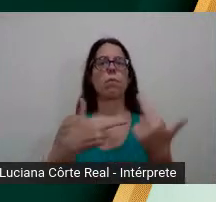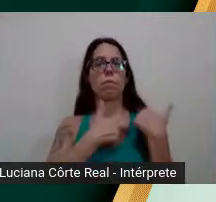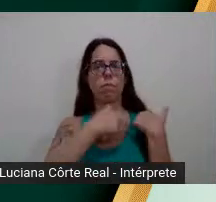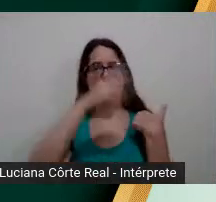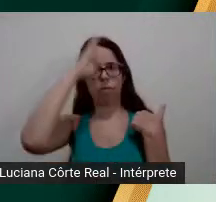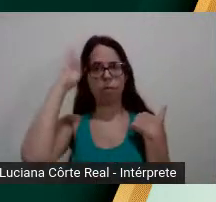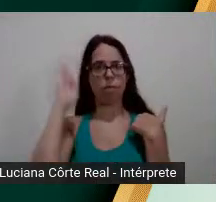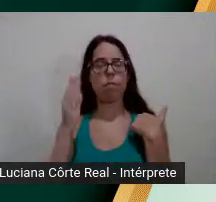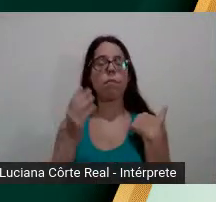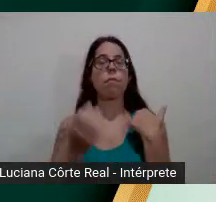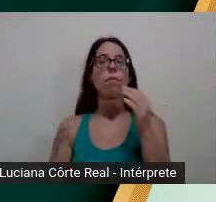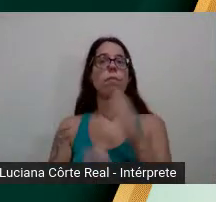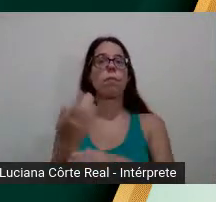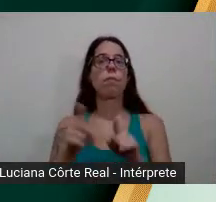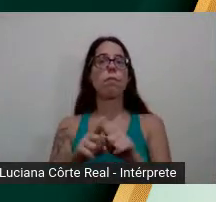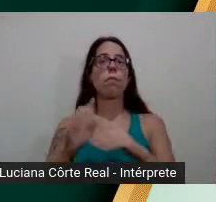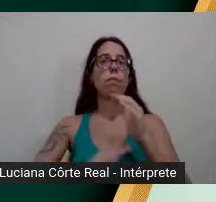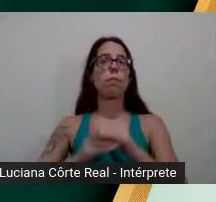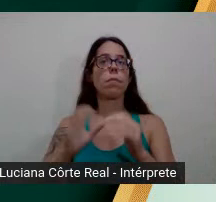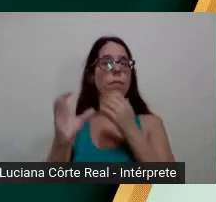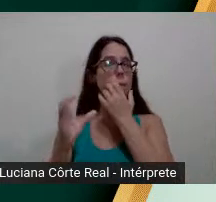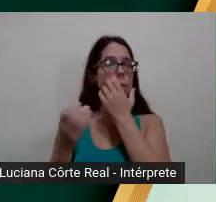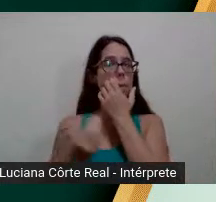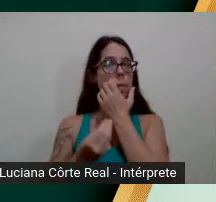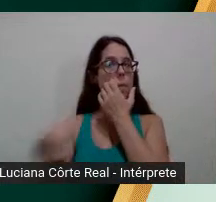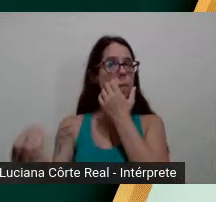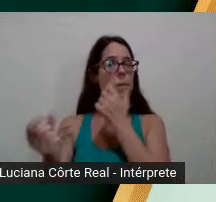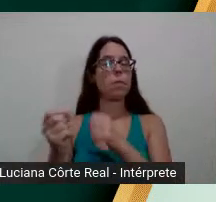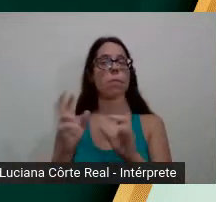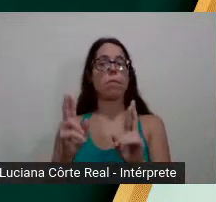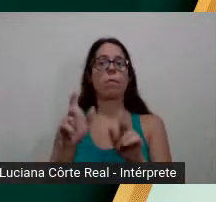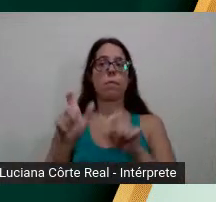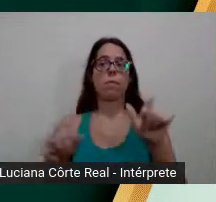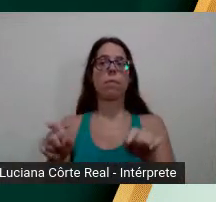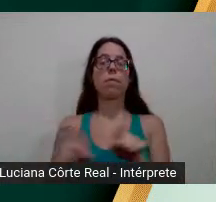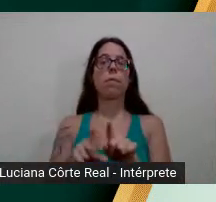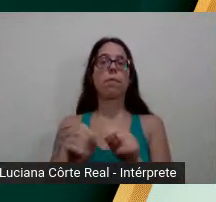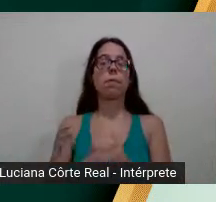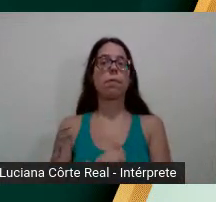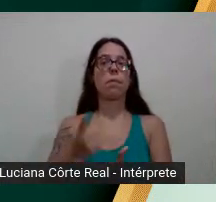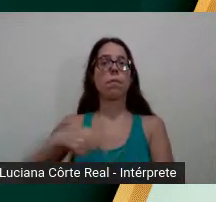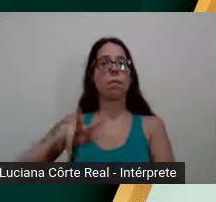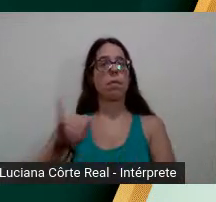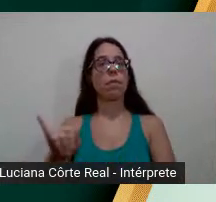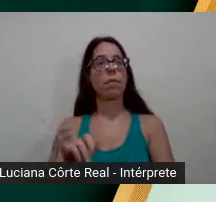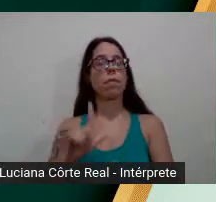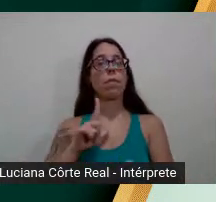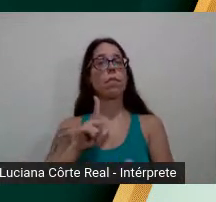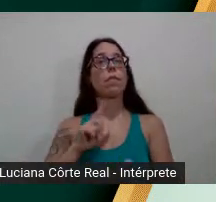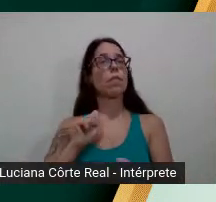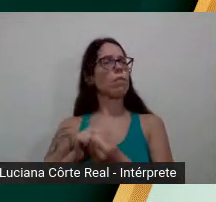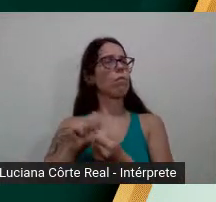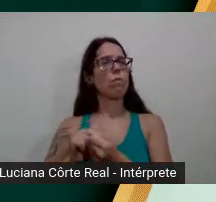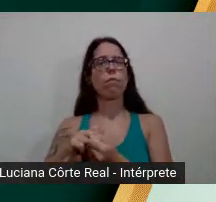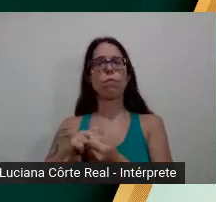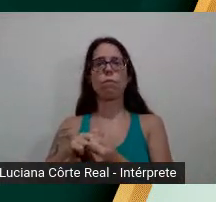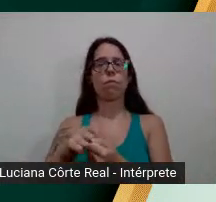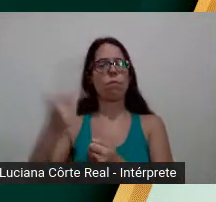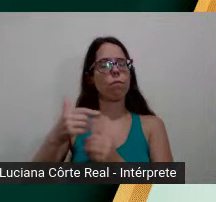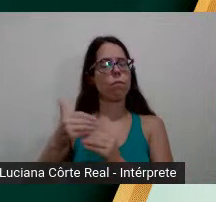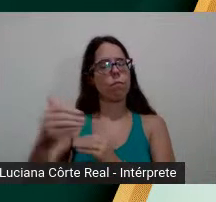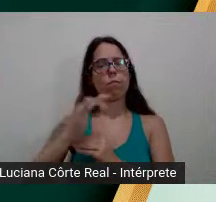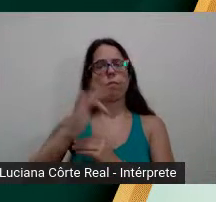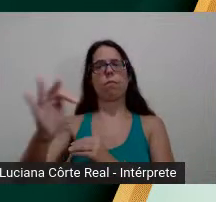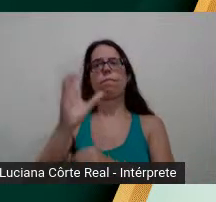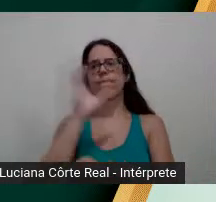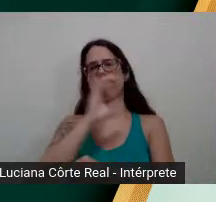ciência, dando esperança às pessoas. Logo, estaremos juntos de volta, graças